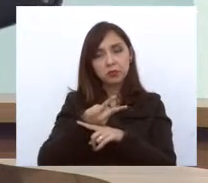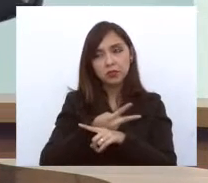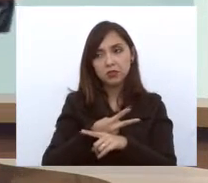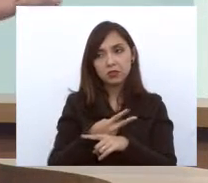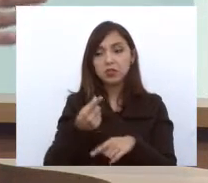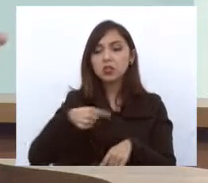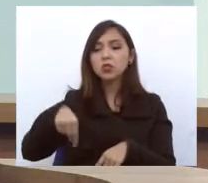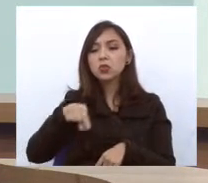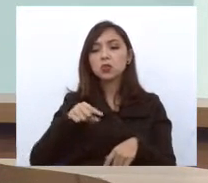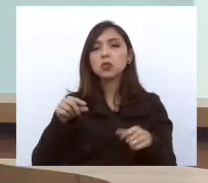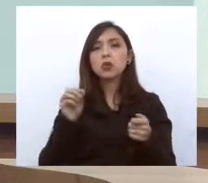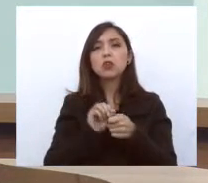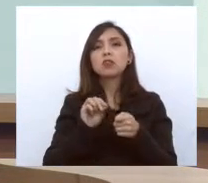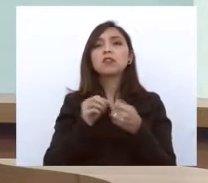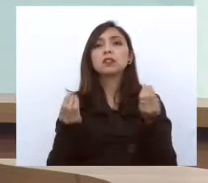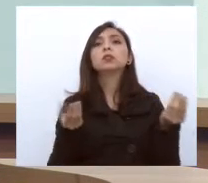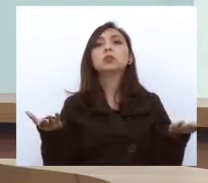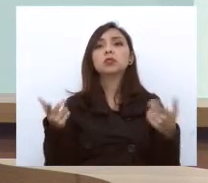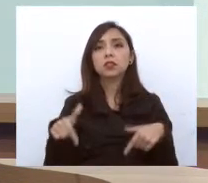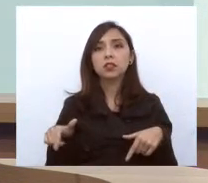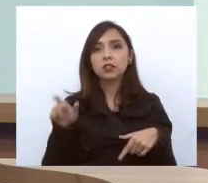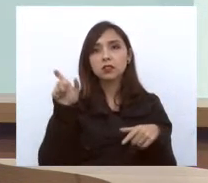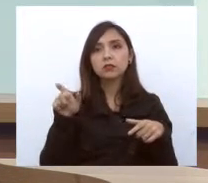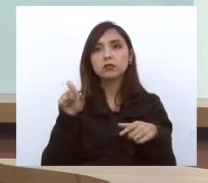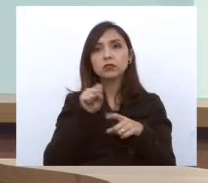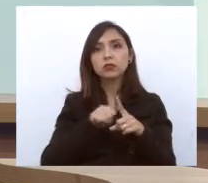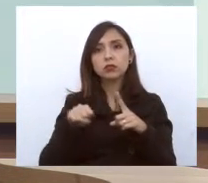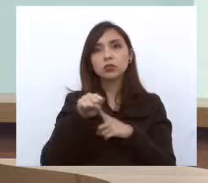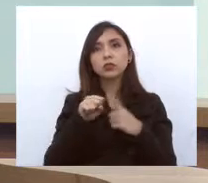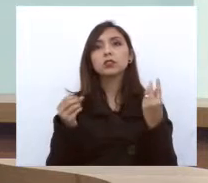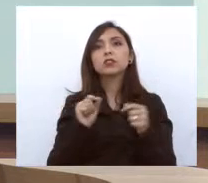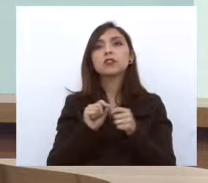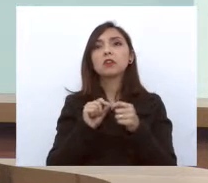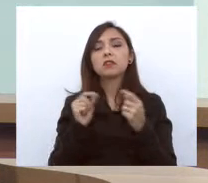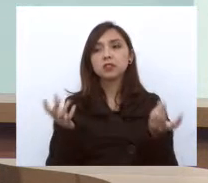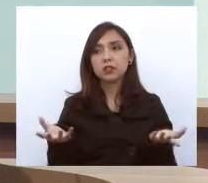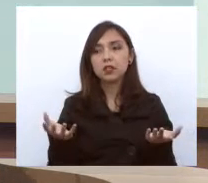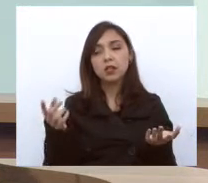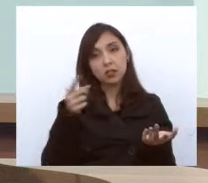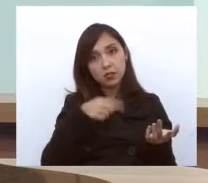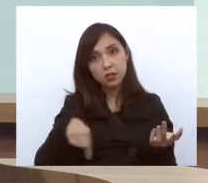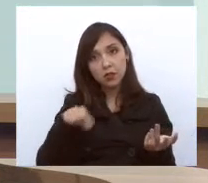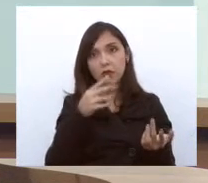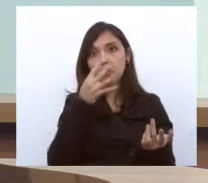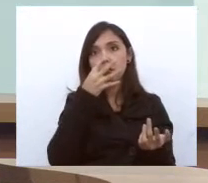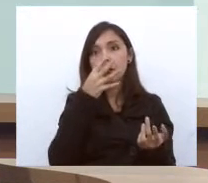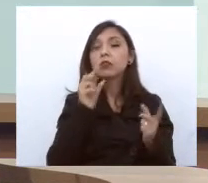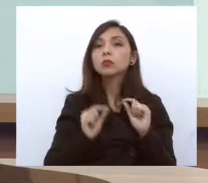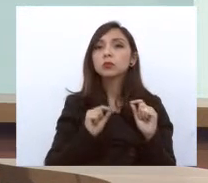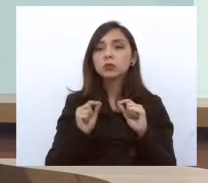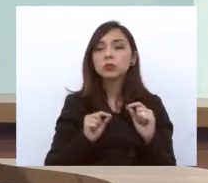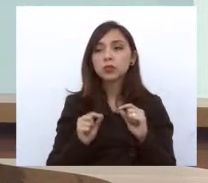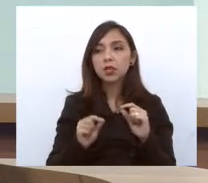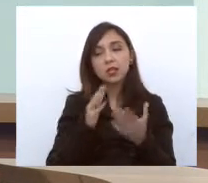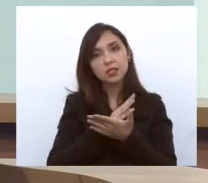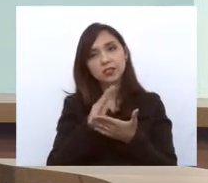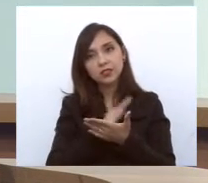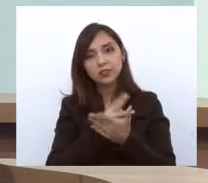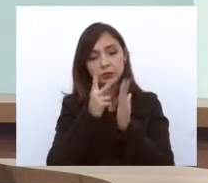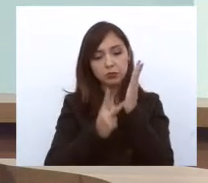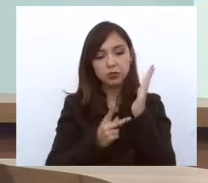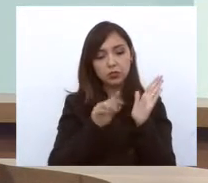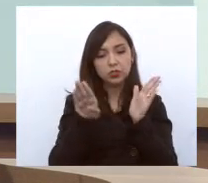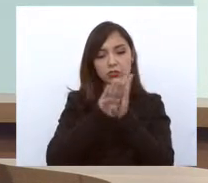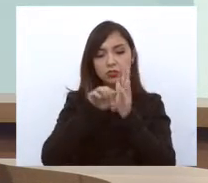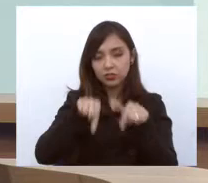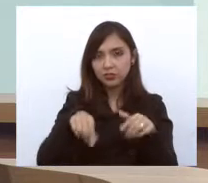como que nós ficaríamos na sociedade? Para concluir, vereador. Vou concluir, presidente. Essa é a minha indignação, às vezes, com os projetos que vêm